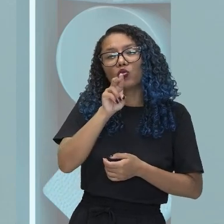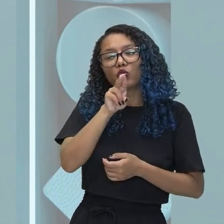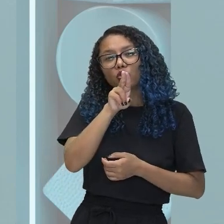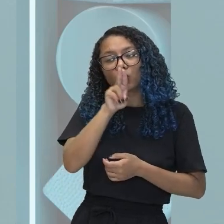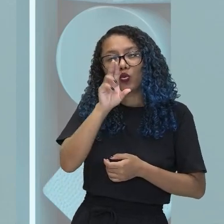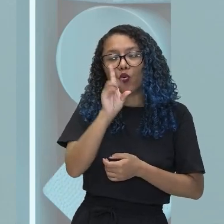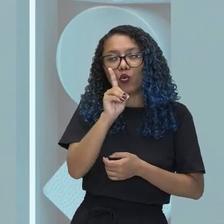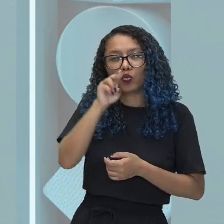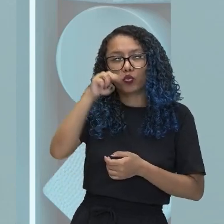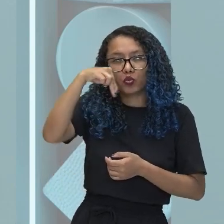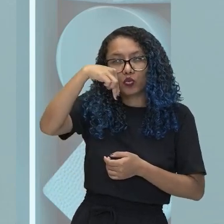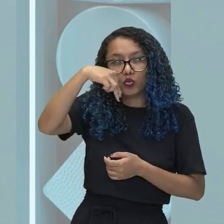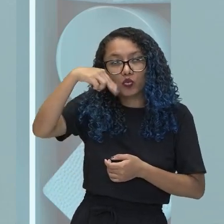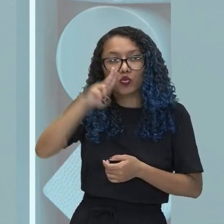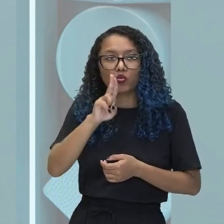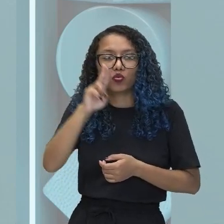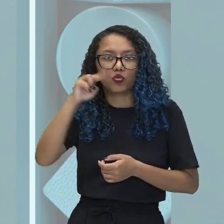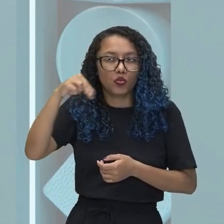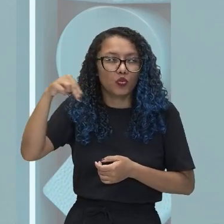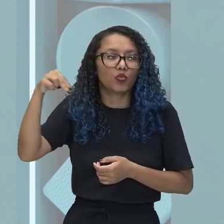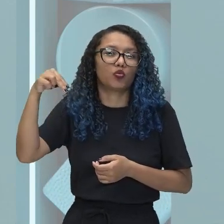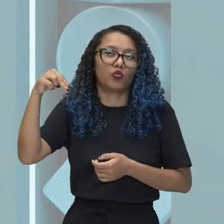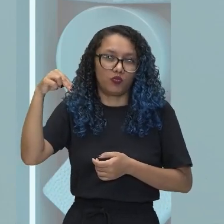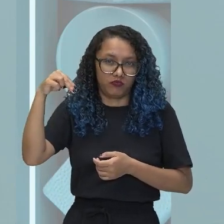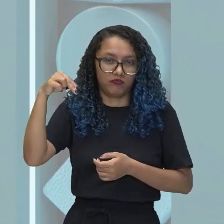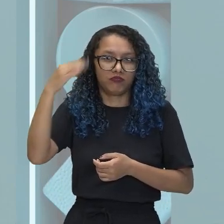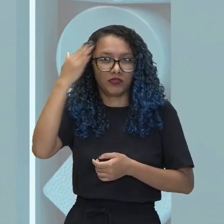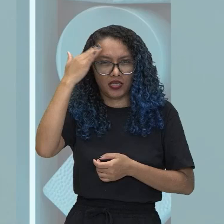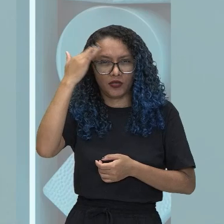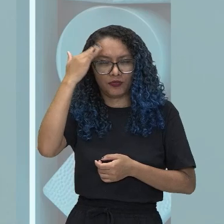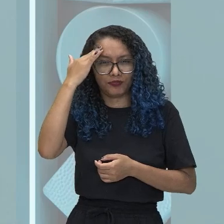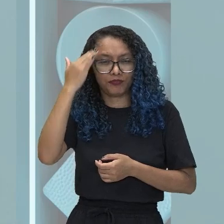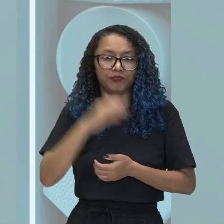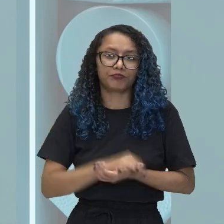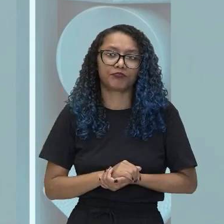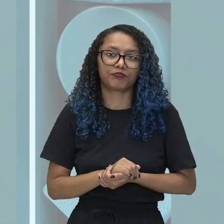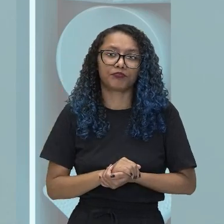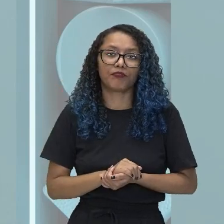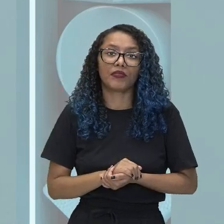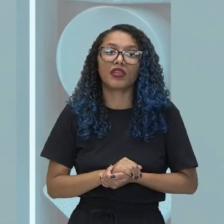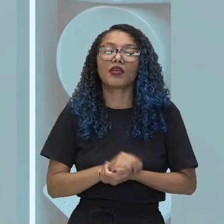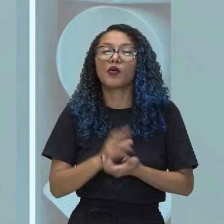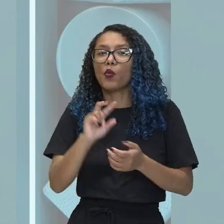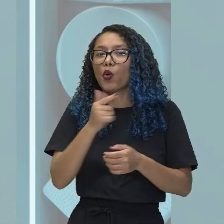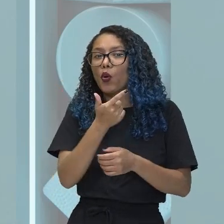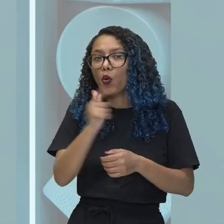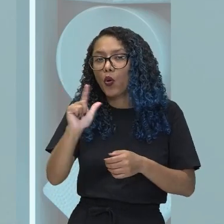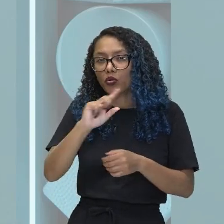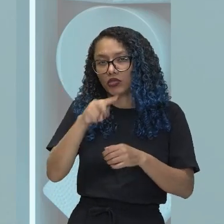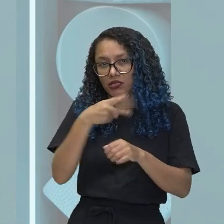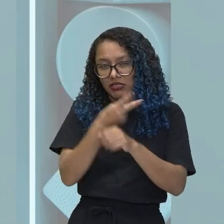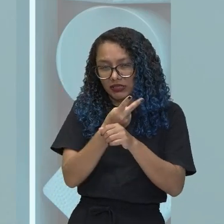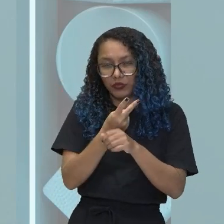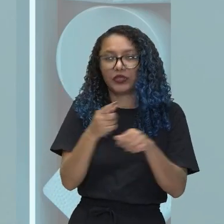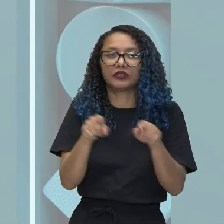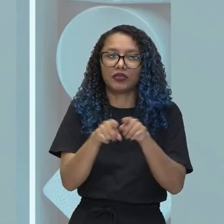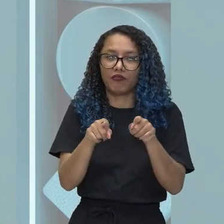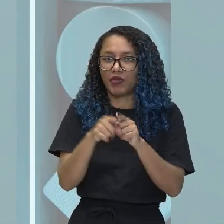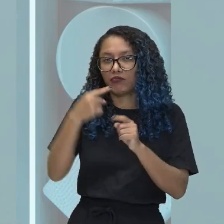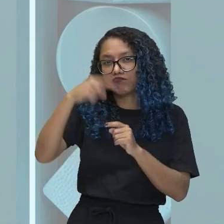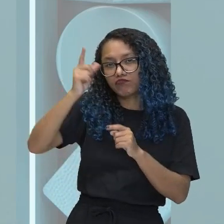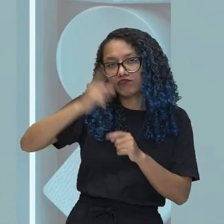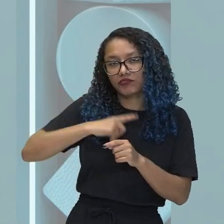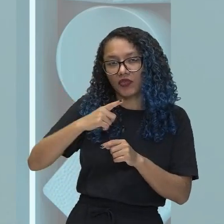duras no Du né Despois aí tem acento né pois e por último